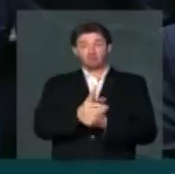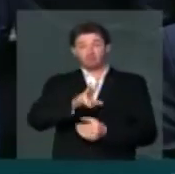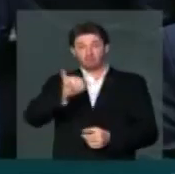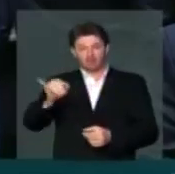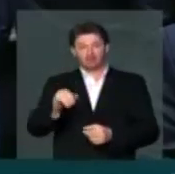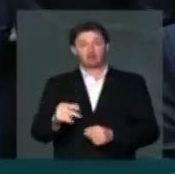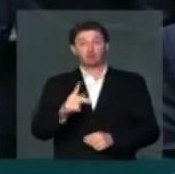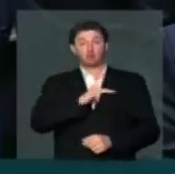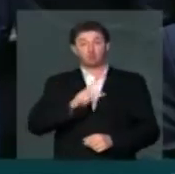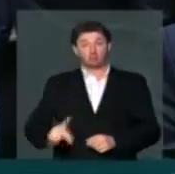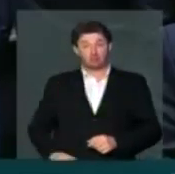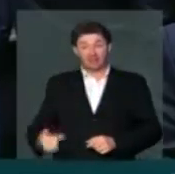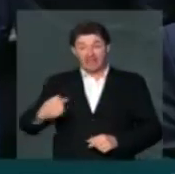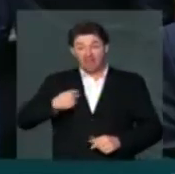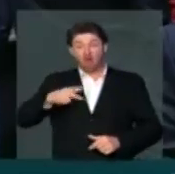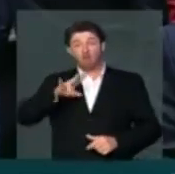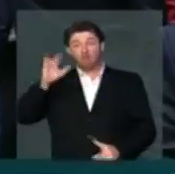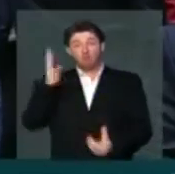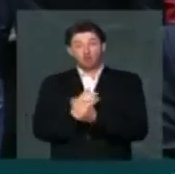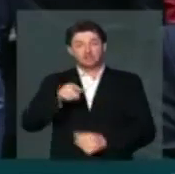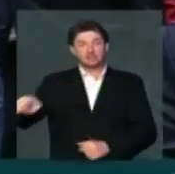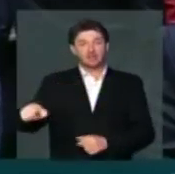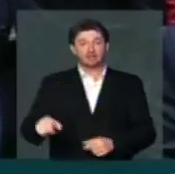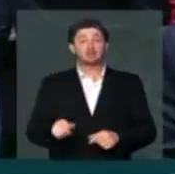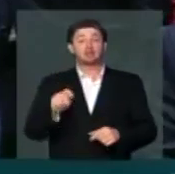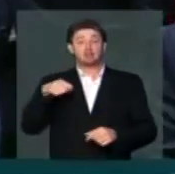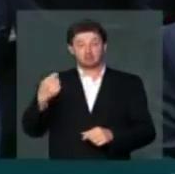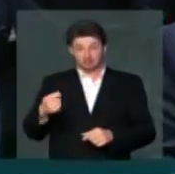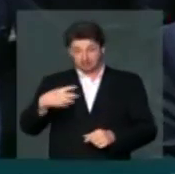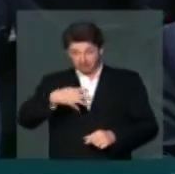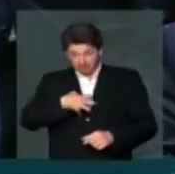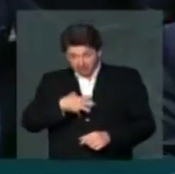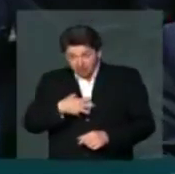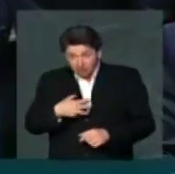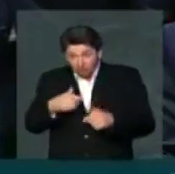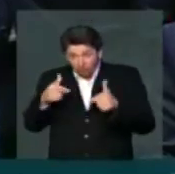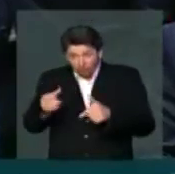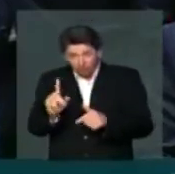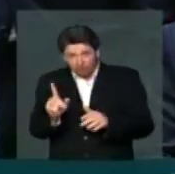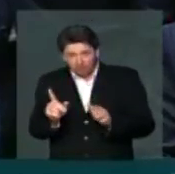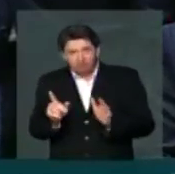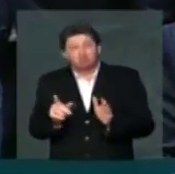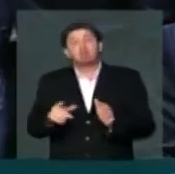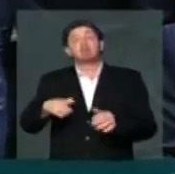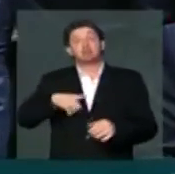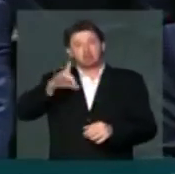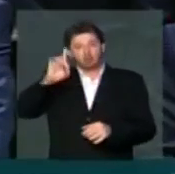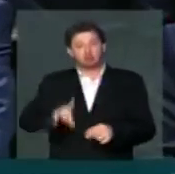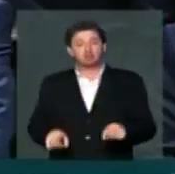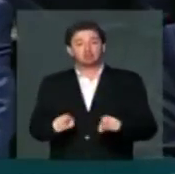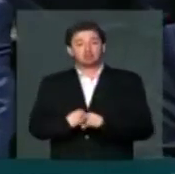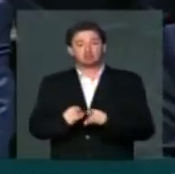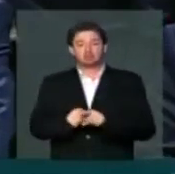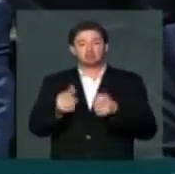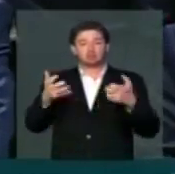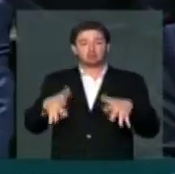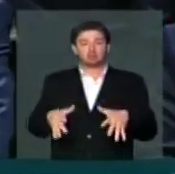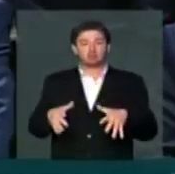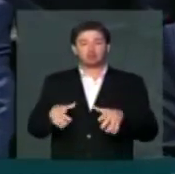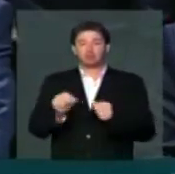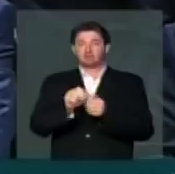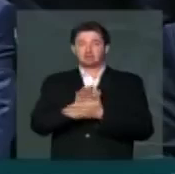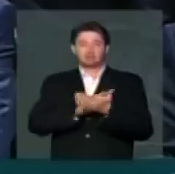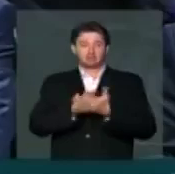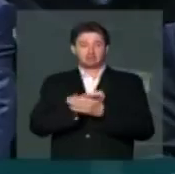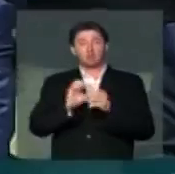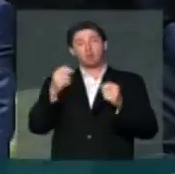a Presidência vai processar, e se alguém não se sentiu ofendido, tem todo o direito de não querer fazer nada e